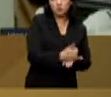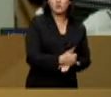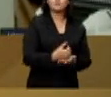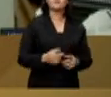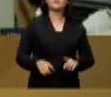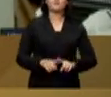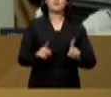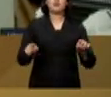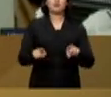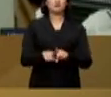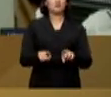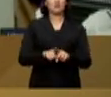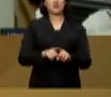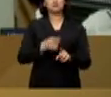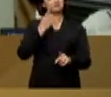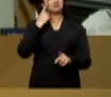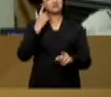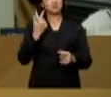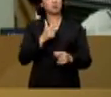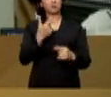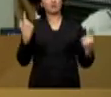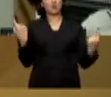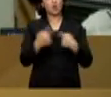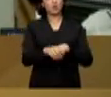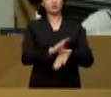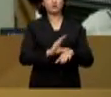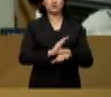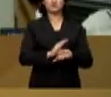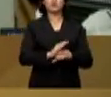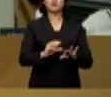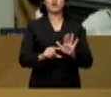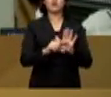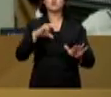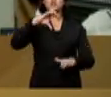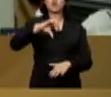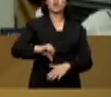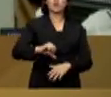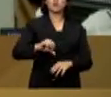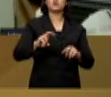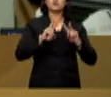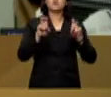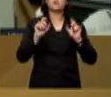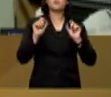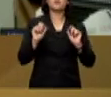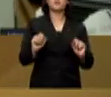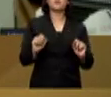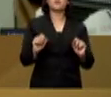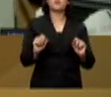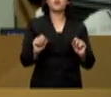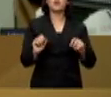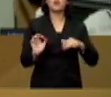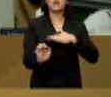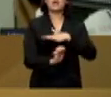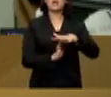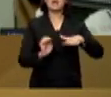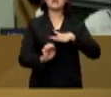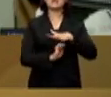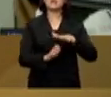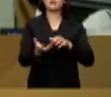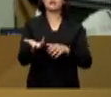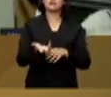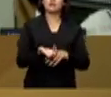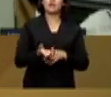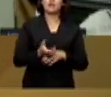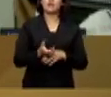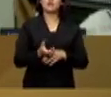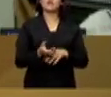a inconstitucionalidade do que disposto na cláusula nona naquilo que dispõe quanto ao alcance às empresas optantes do regime do